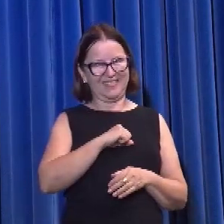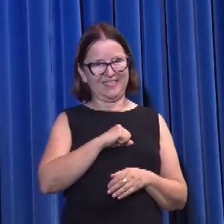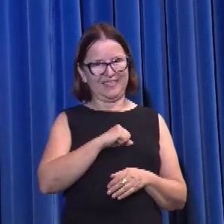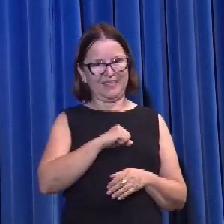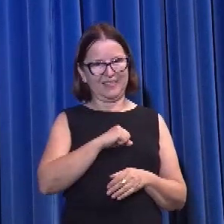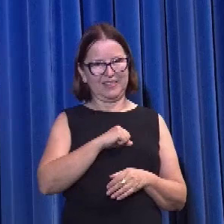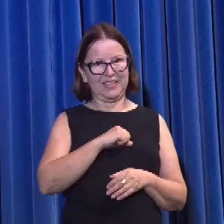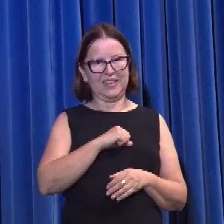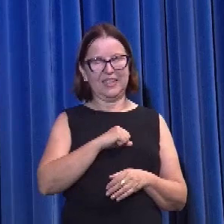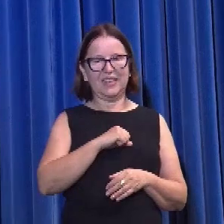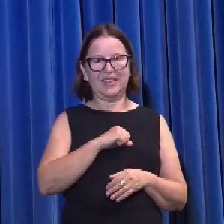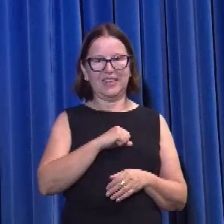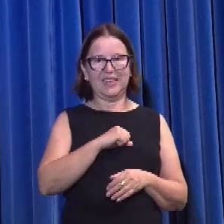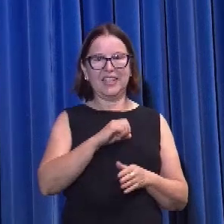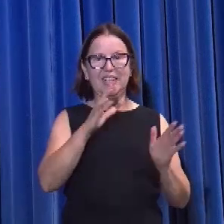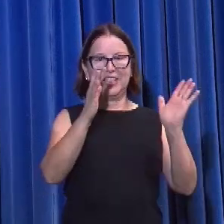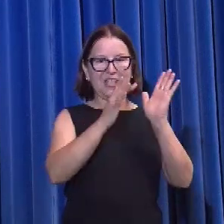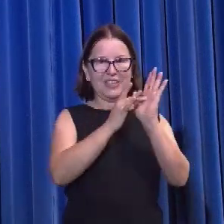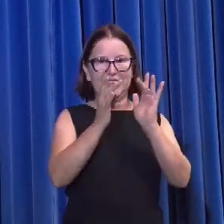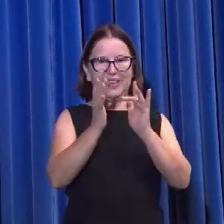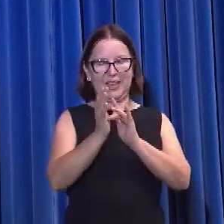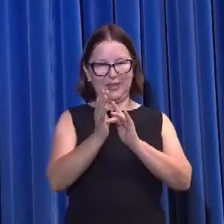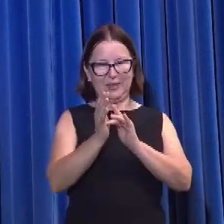vos amei, eu te amei.